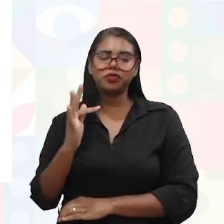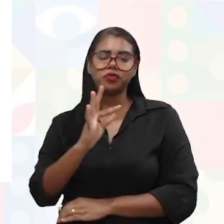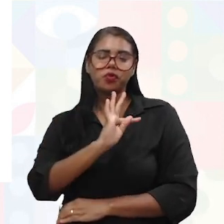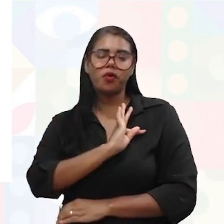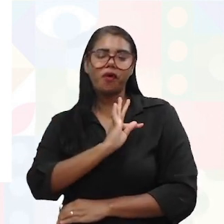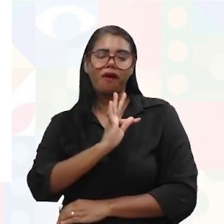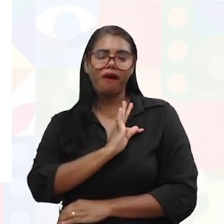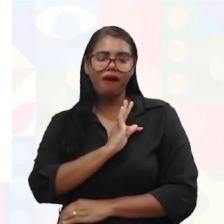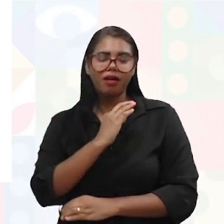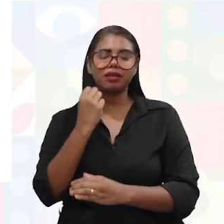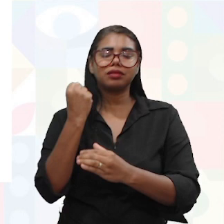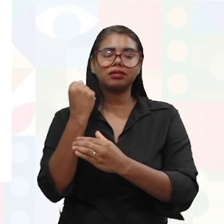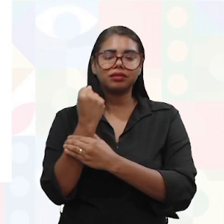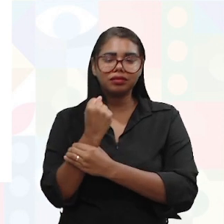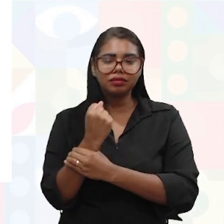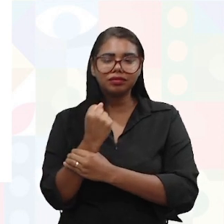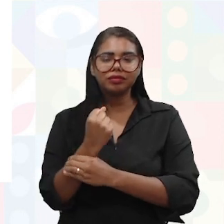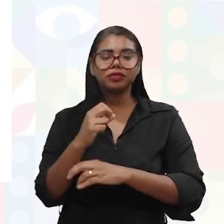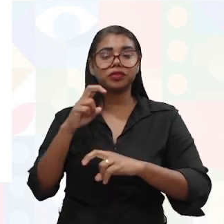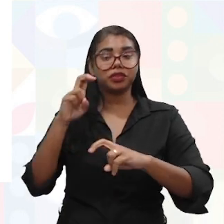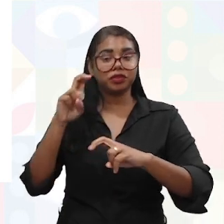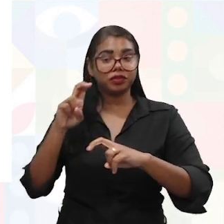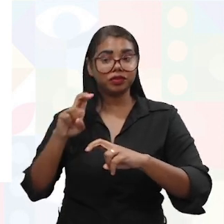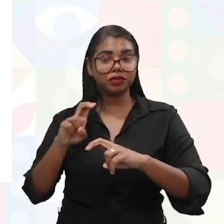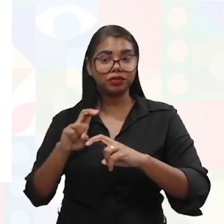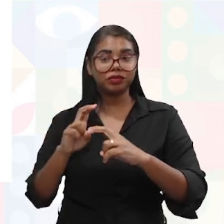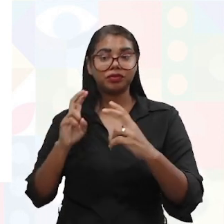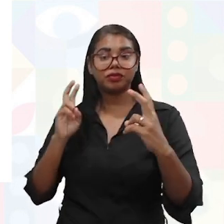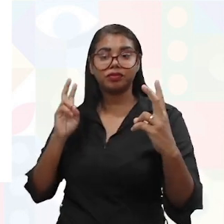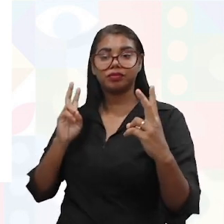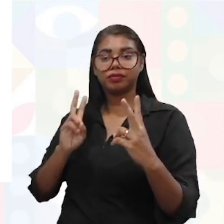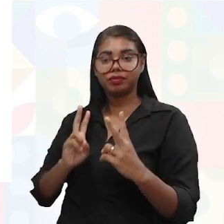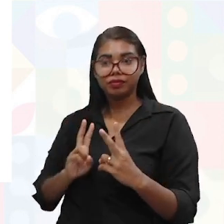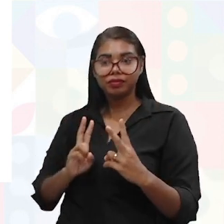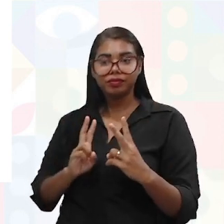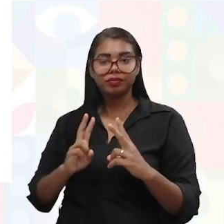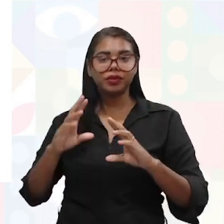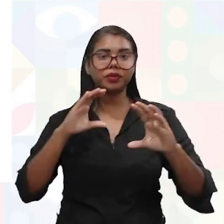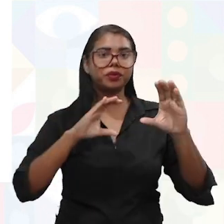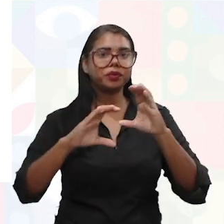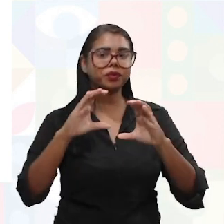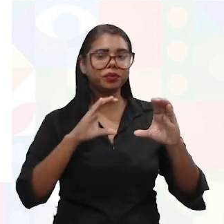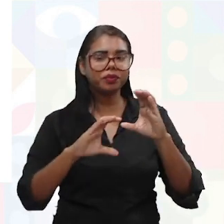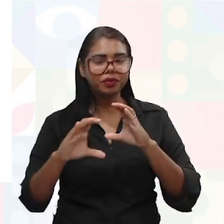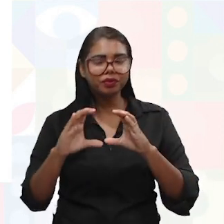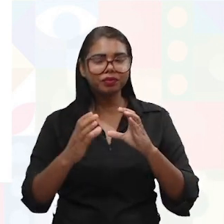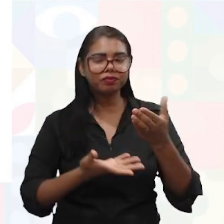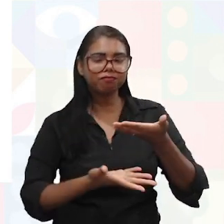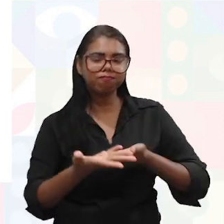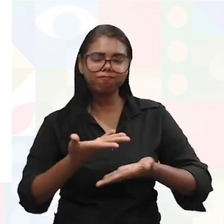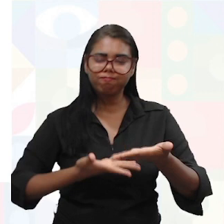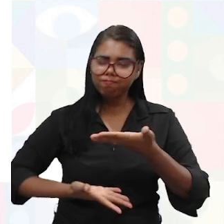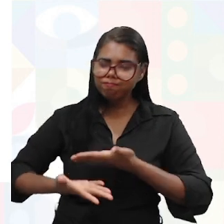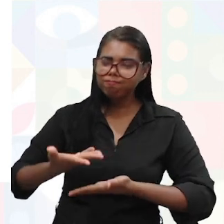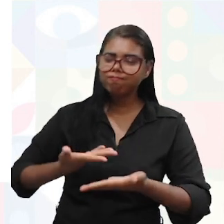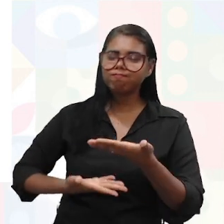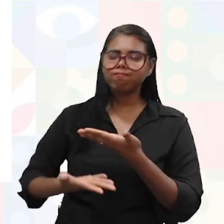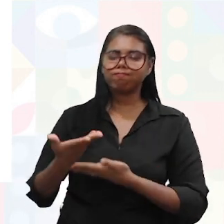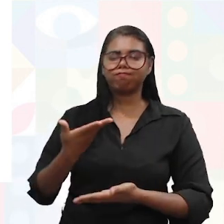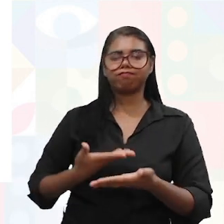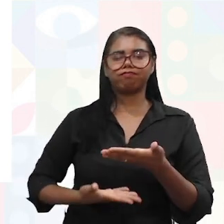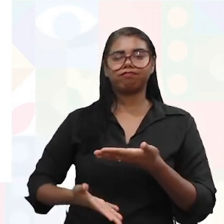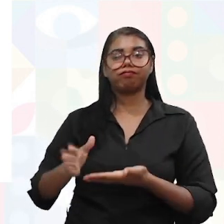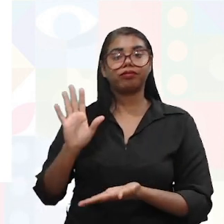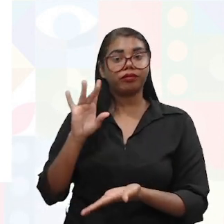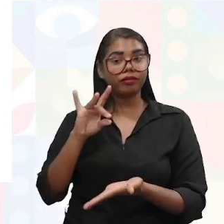esse colaborador Então você vai estar trabalhando essa comunicação assertiva você muitas vezes vai